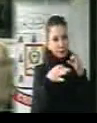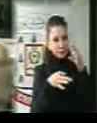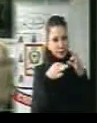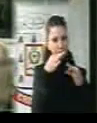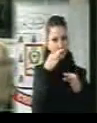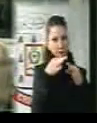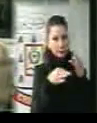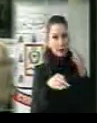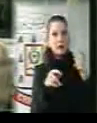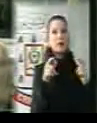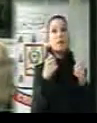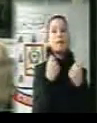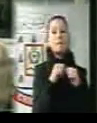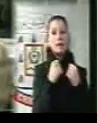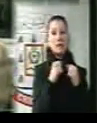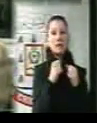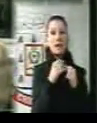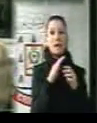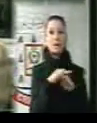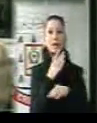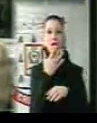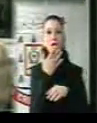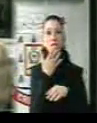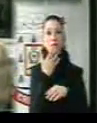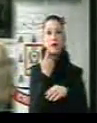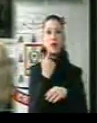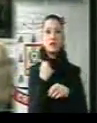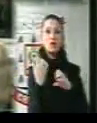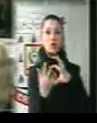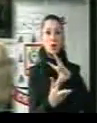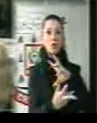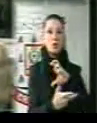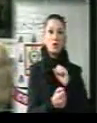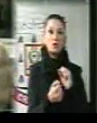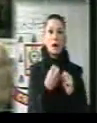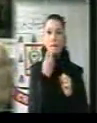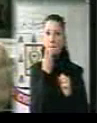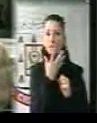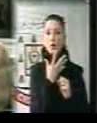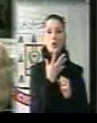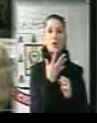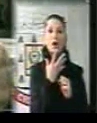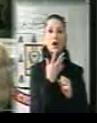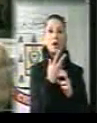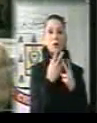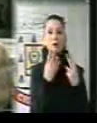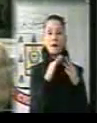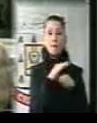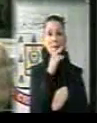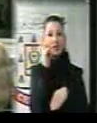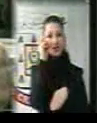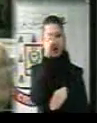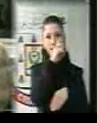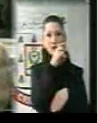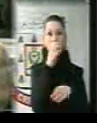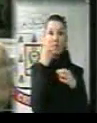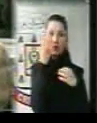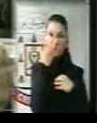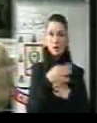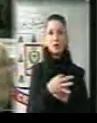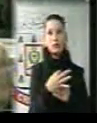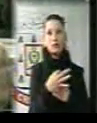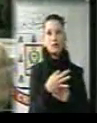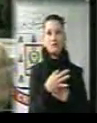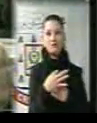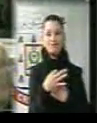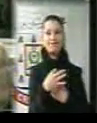mais fácil que tem no mundo é ser bom. A coisa mais difícil que nós temos é ser justo.